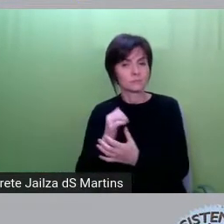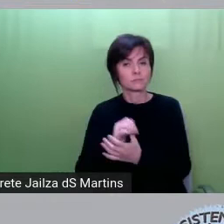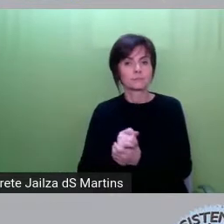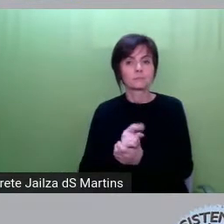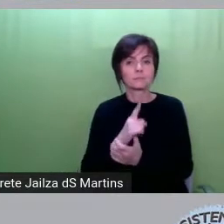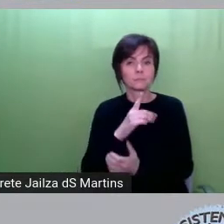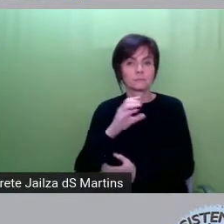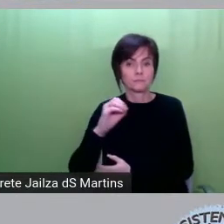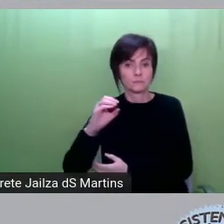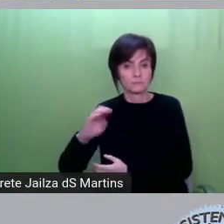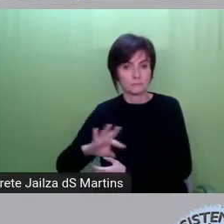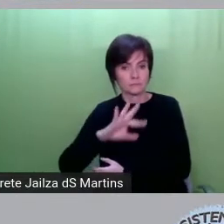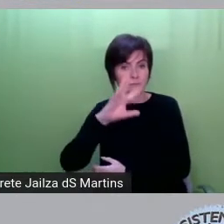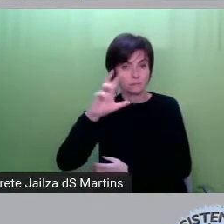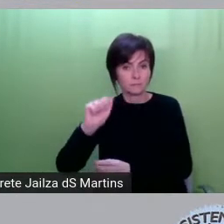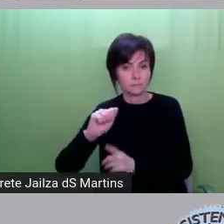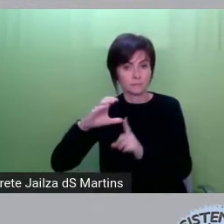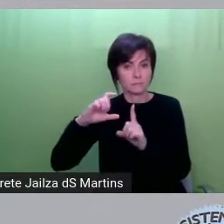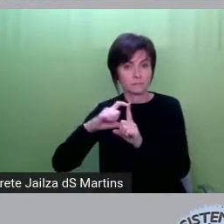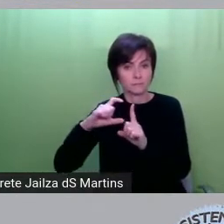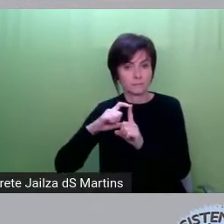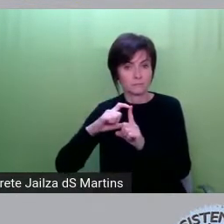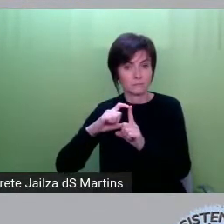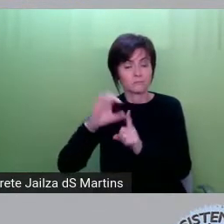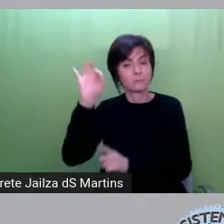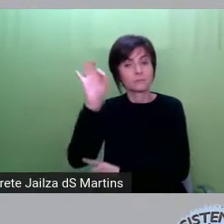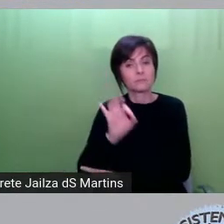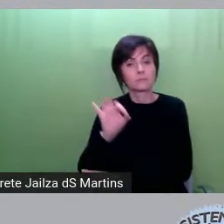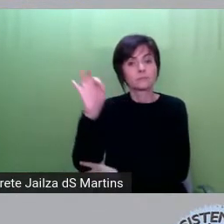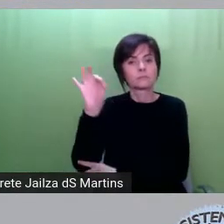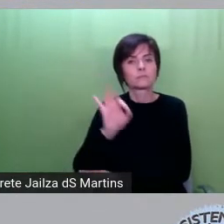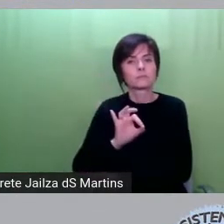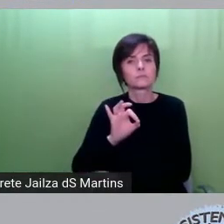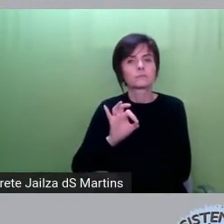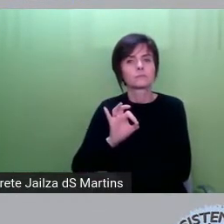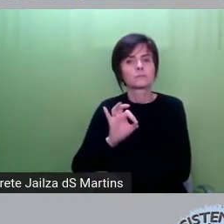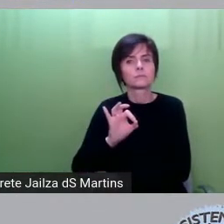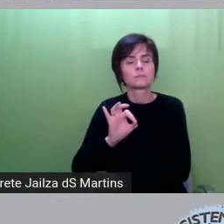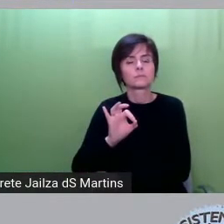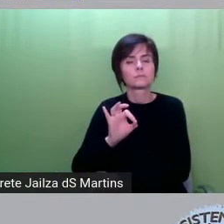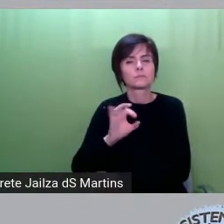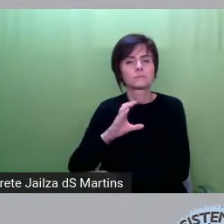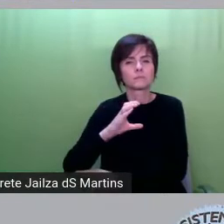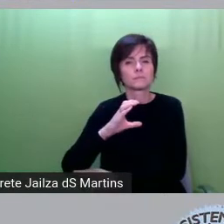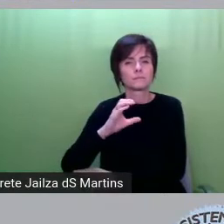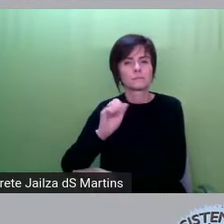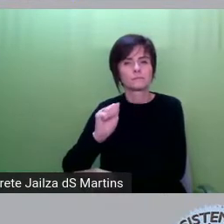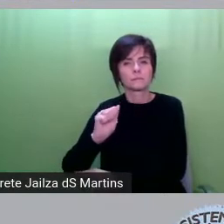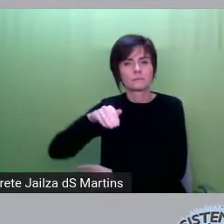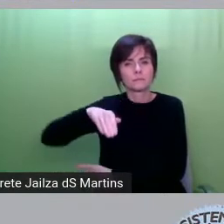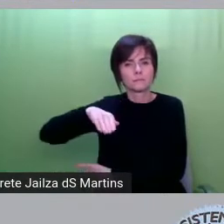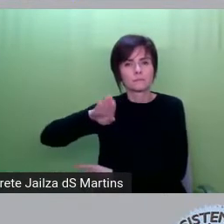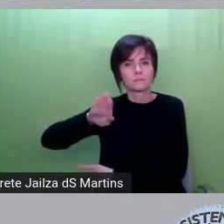esses 100 milhões de dólares a taxa, de câmbio,